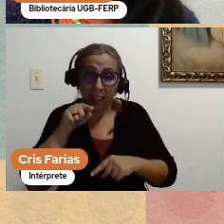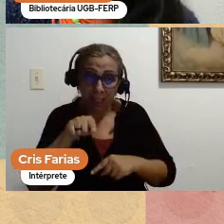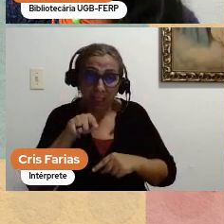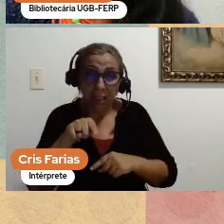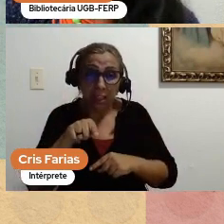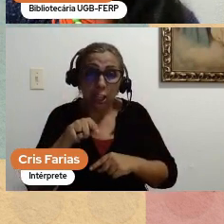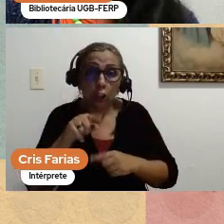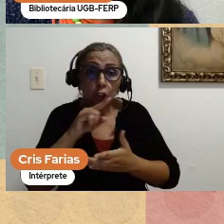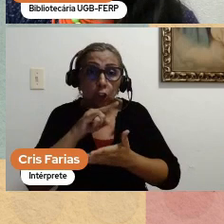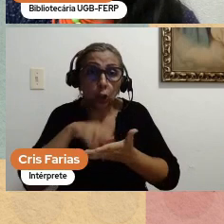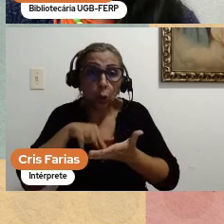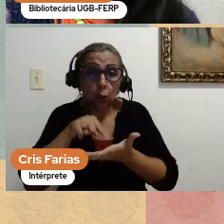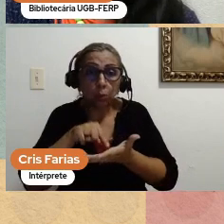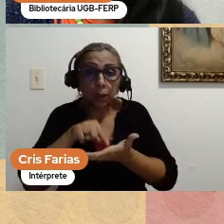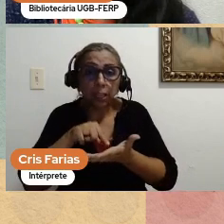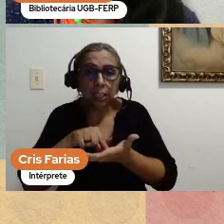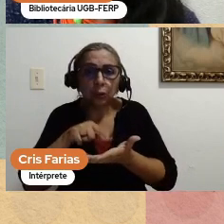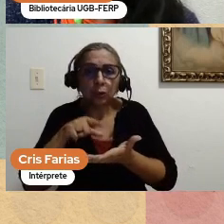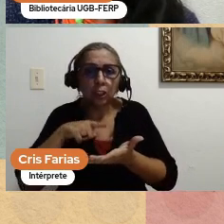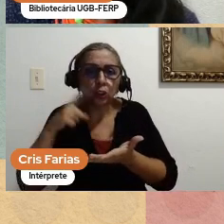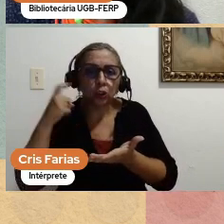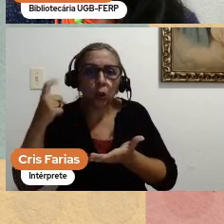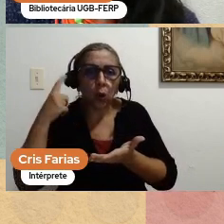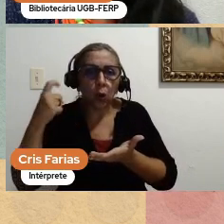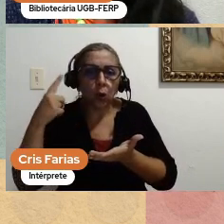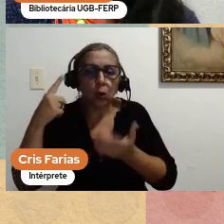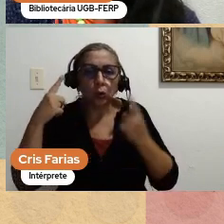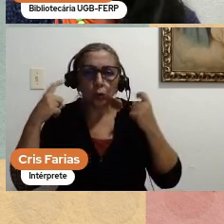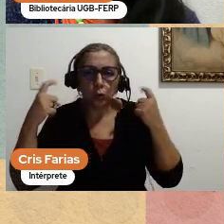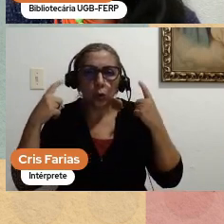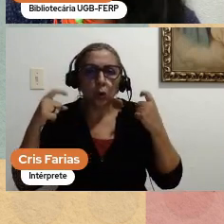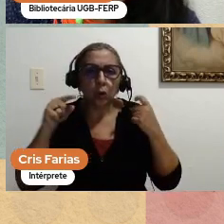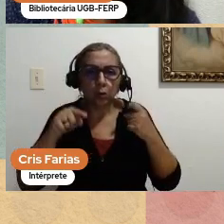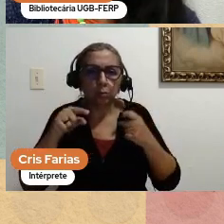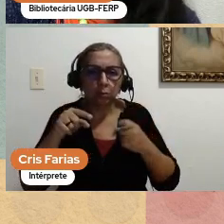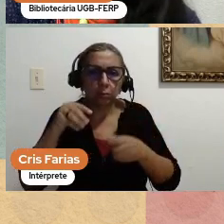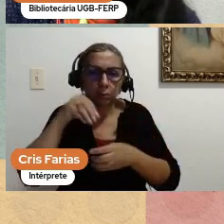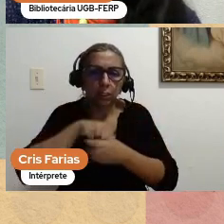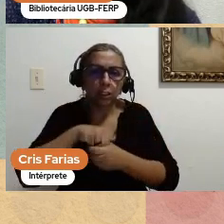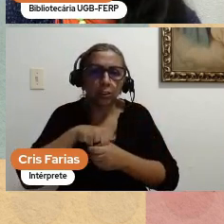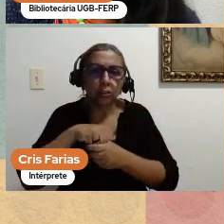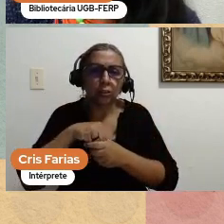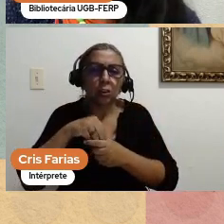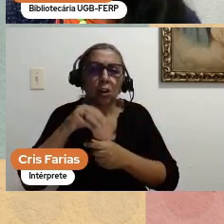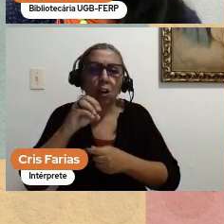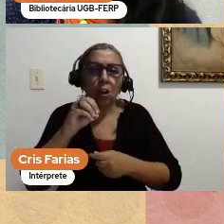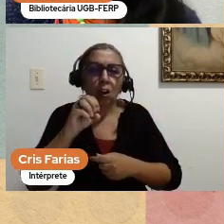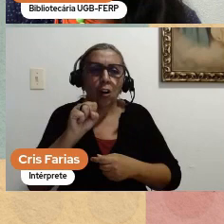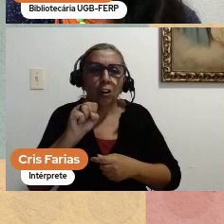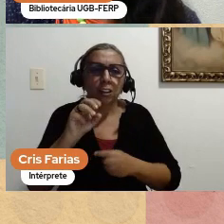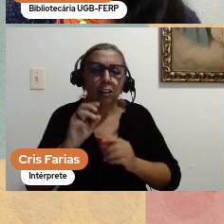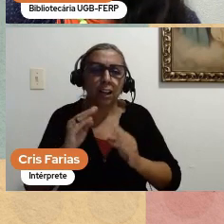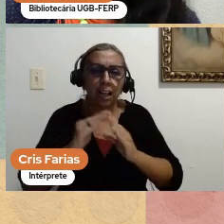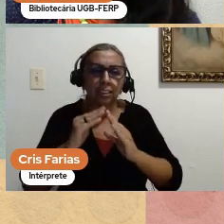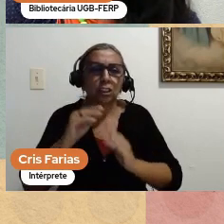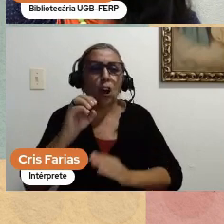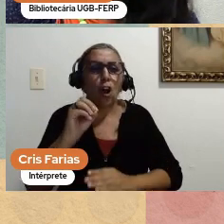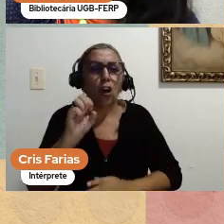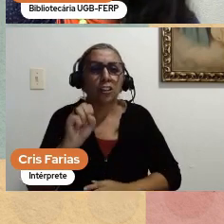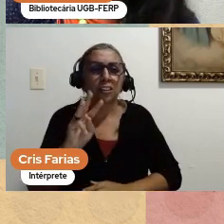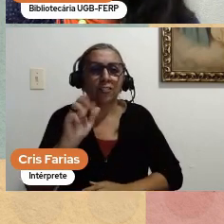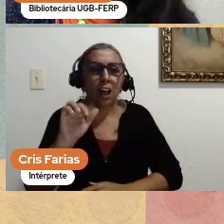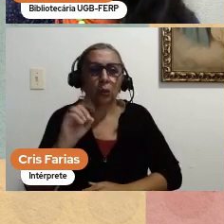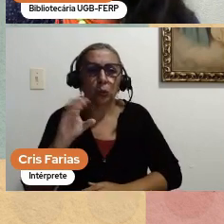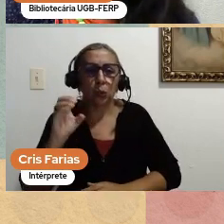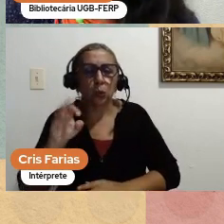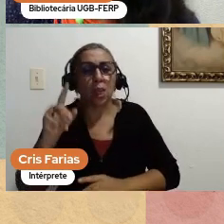os documentos arquivísticos sonoros da Casa de Oswaldo Cruz, eles são a memória nacional, eles fazem parte da